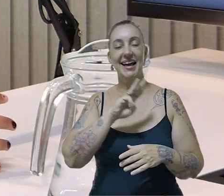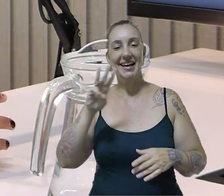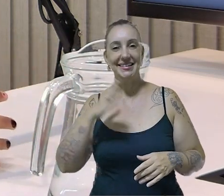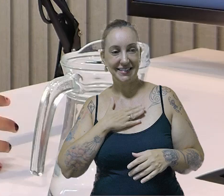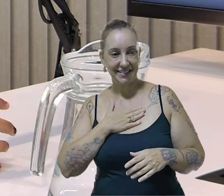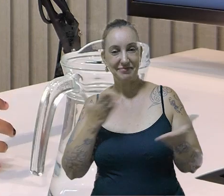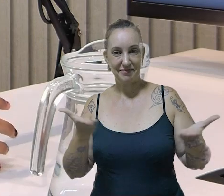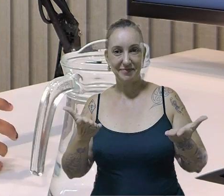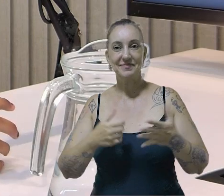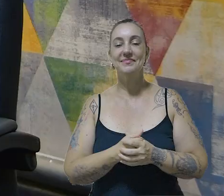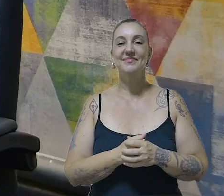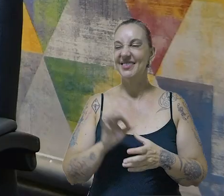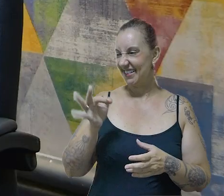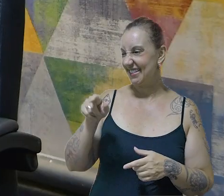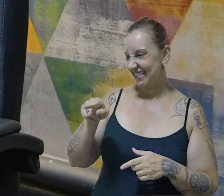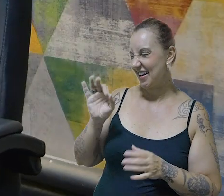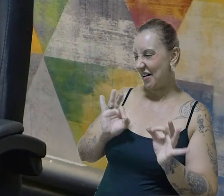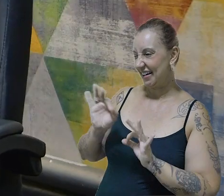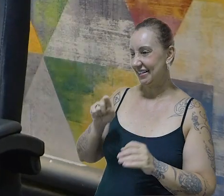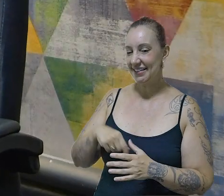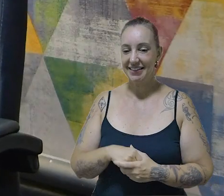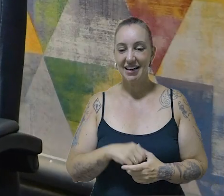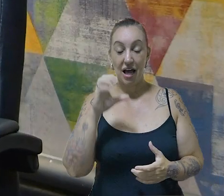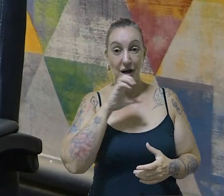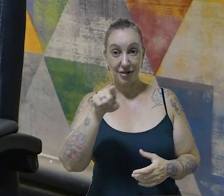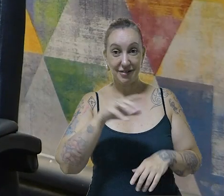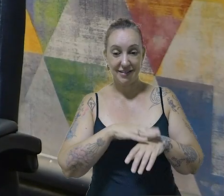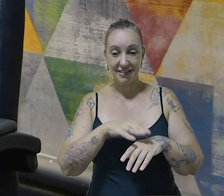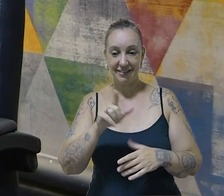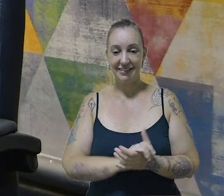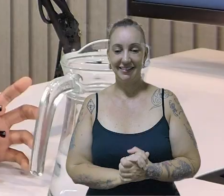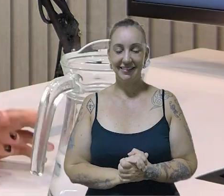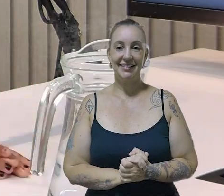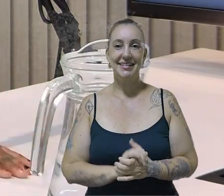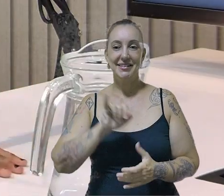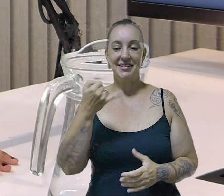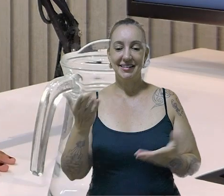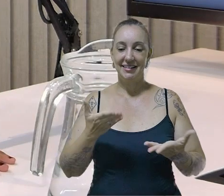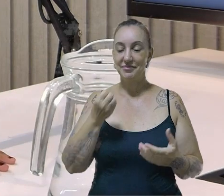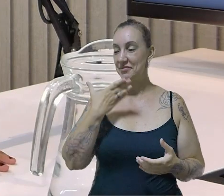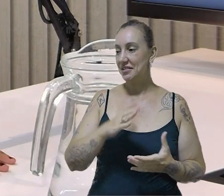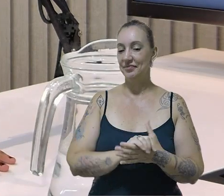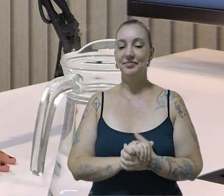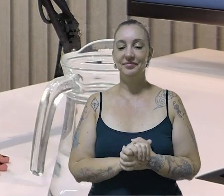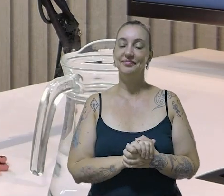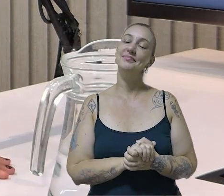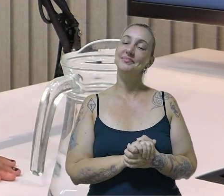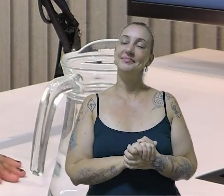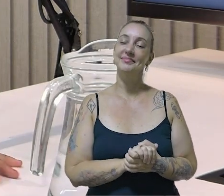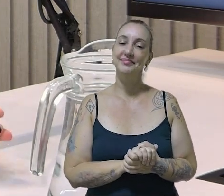isso com certeza do jeito que você organizada daqu hoje você vai fazer is é então aproveitar que hoje eu tô de bobeira vou fazer